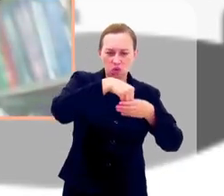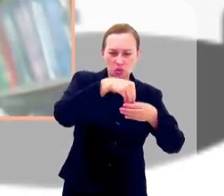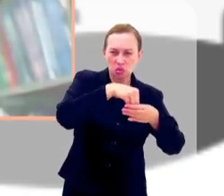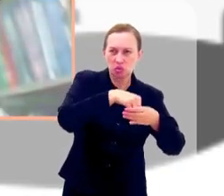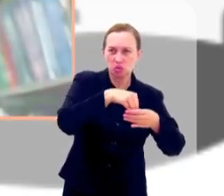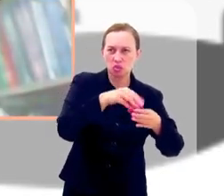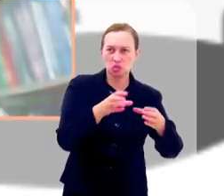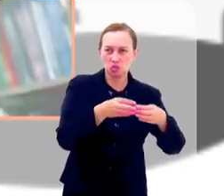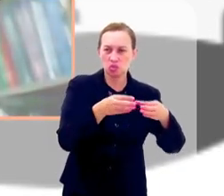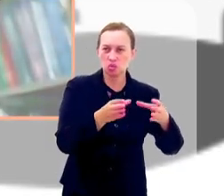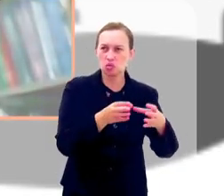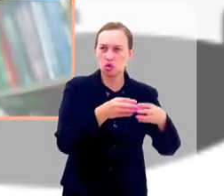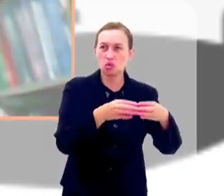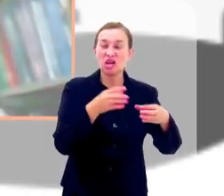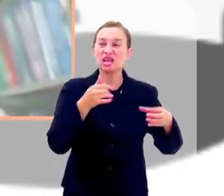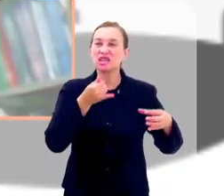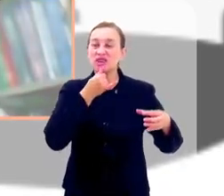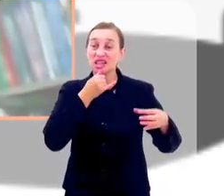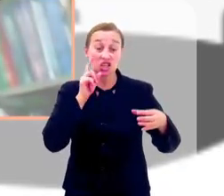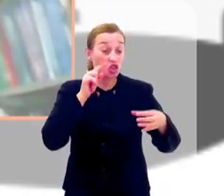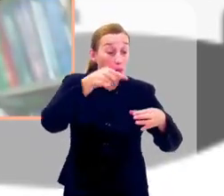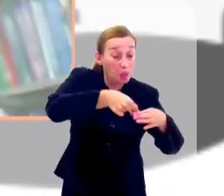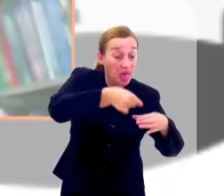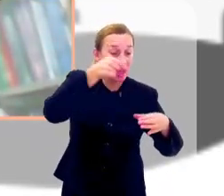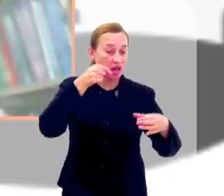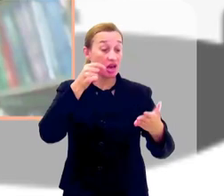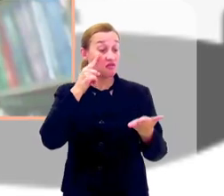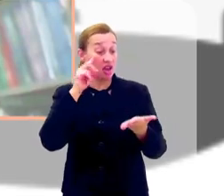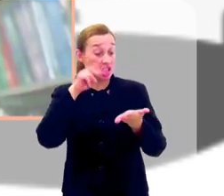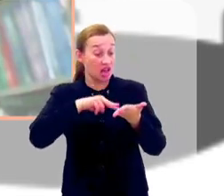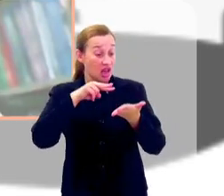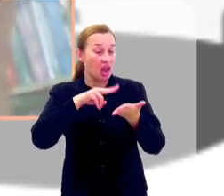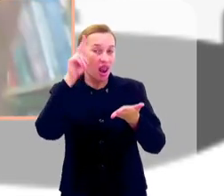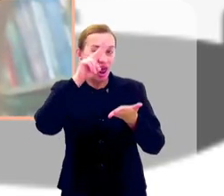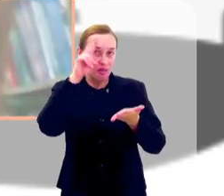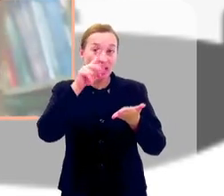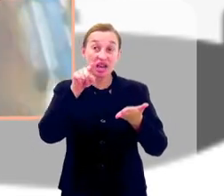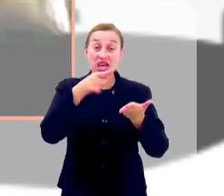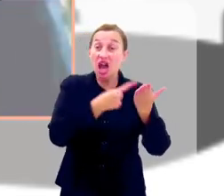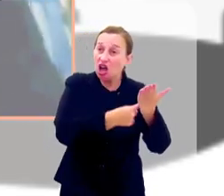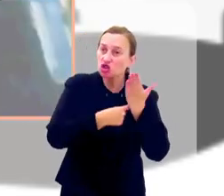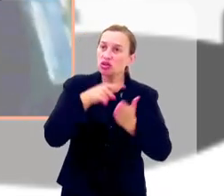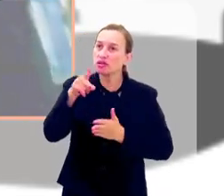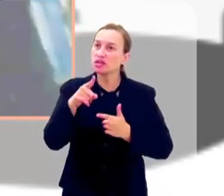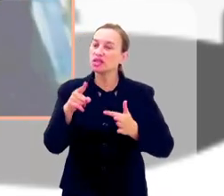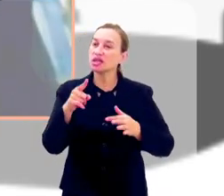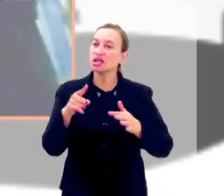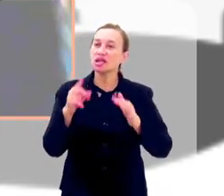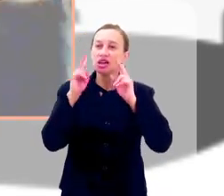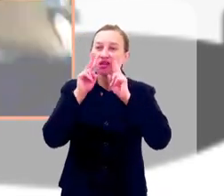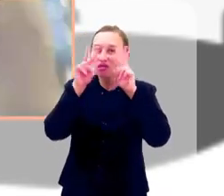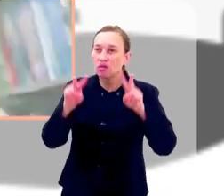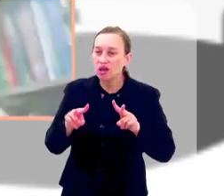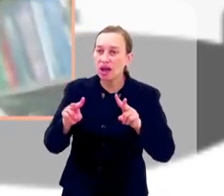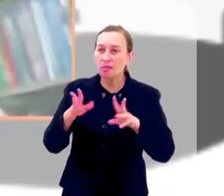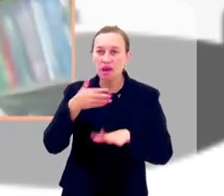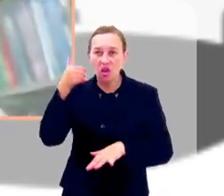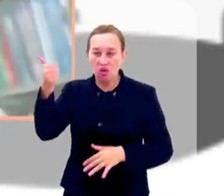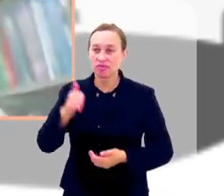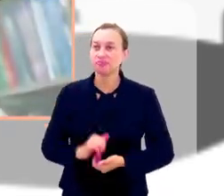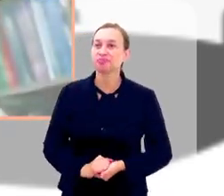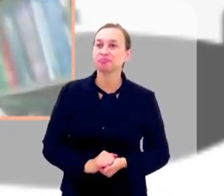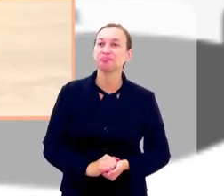ali num potinho, quando você estiver triste, pega aquilo e vai lembrar. Isso é um exercício, por exemplo, que ajuda você a desenvolver um